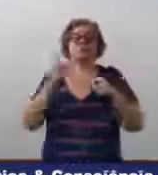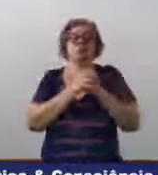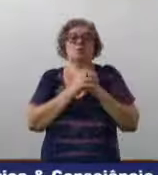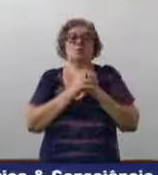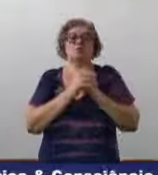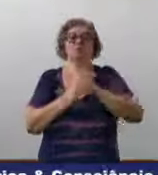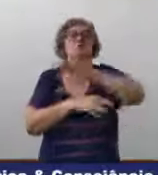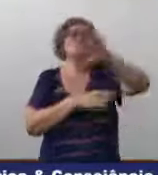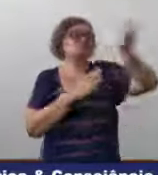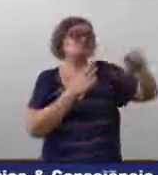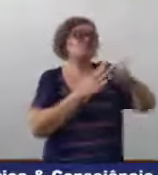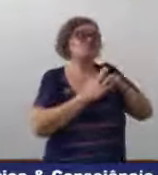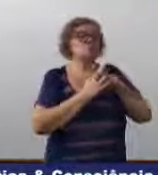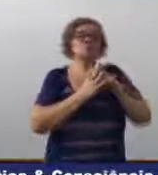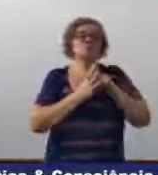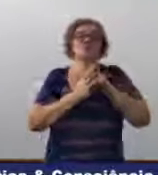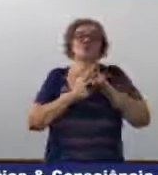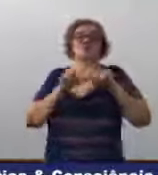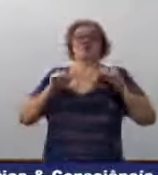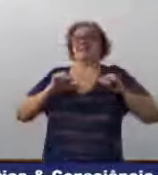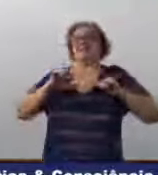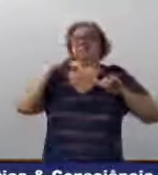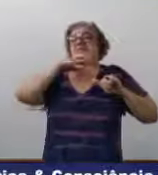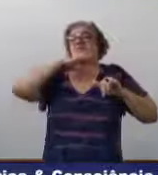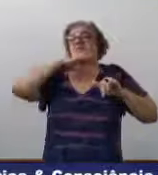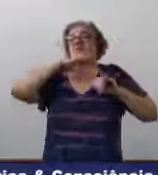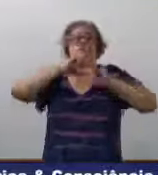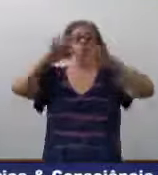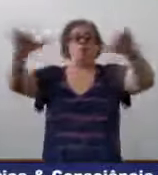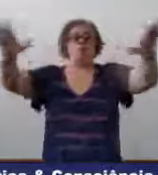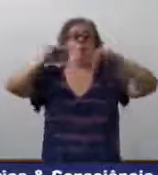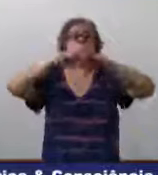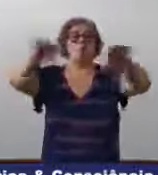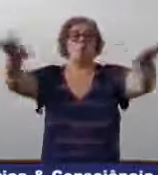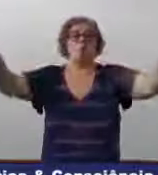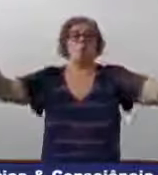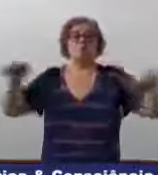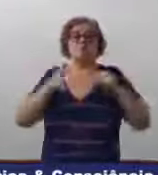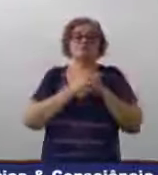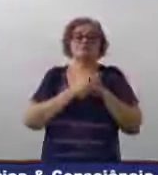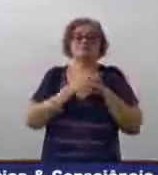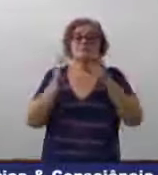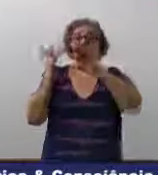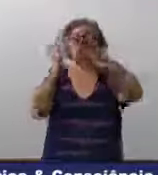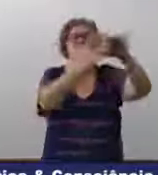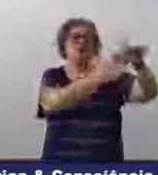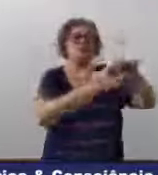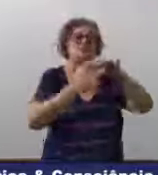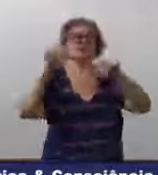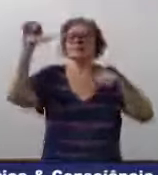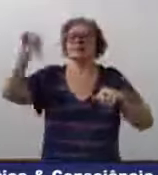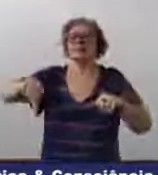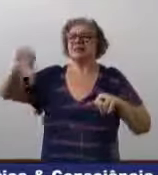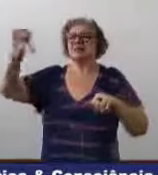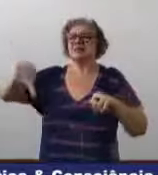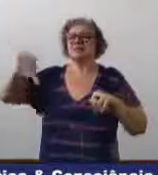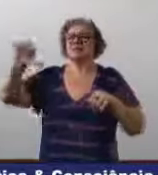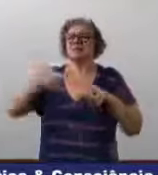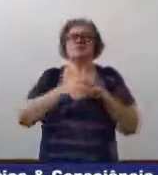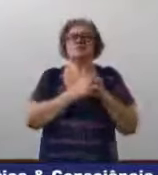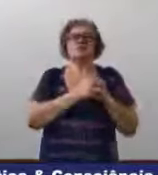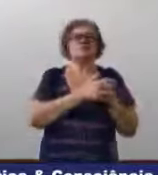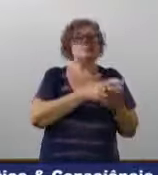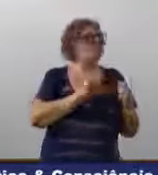Porque tudo que incomoda eles multiplicam. O que não faz nenhum sentido. E aí vivem sintonizados na negatividade.